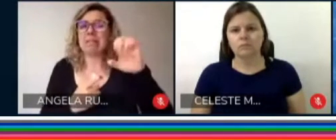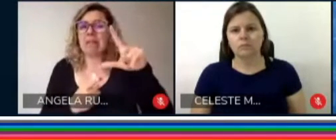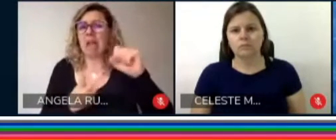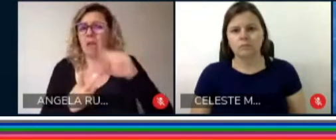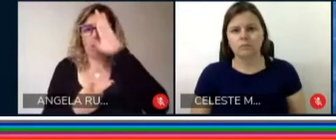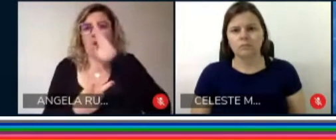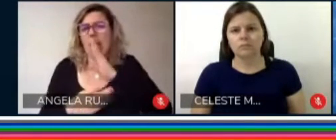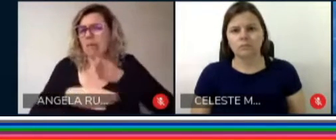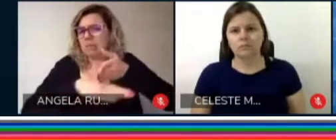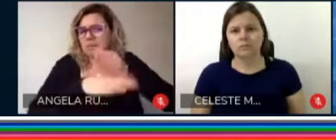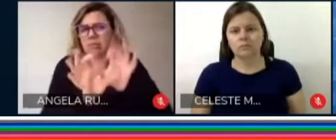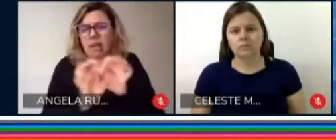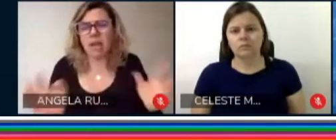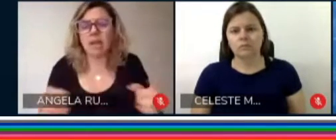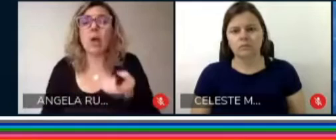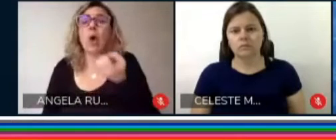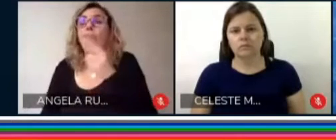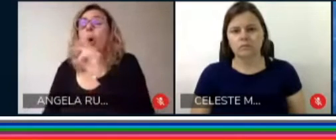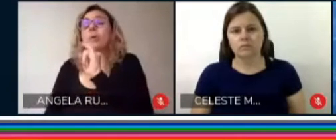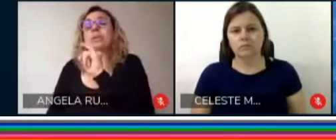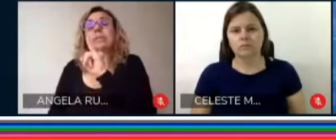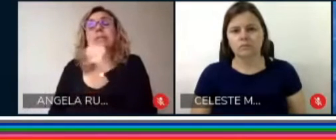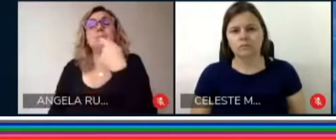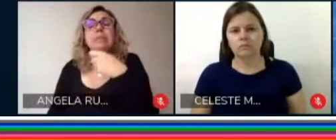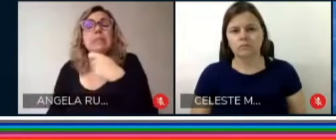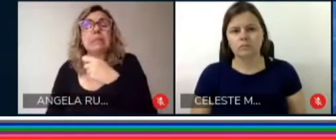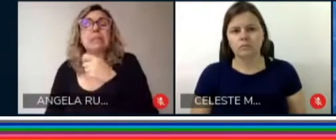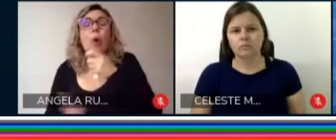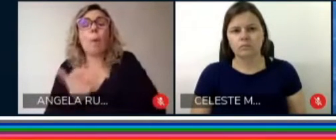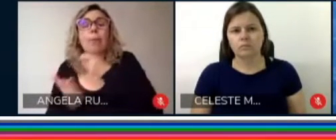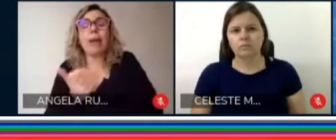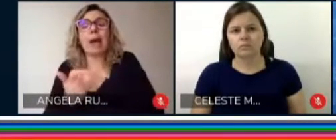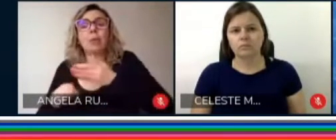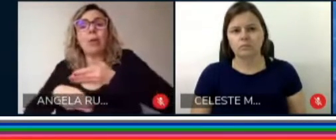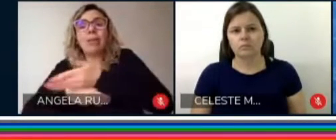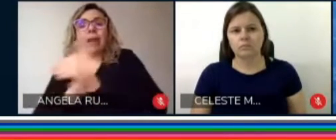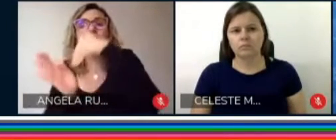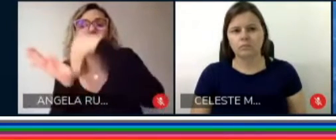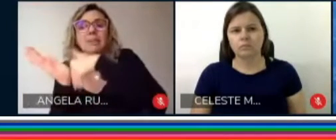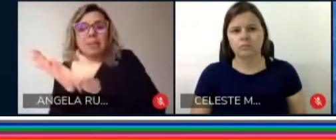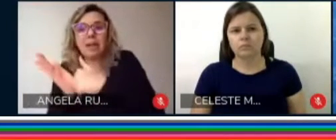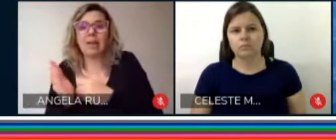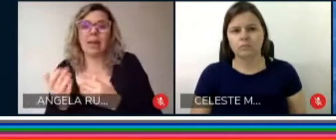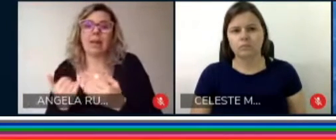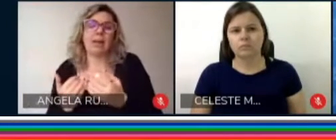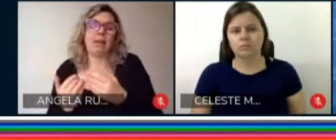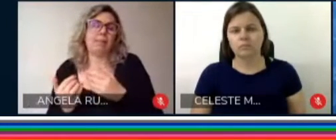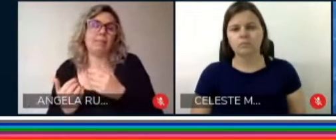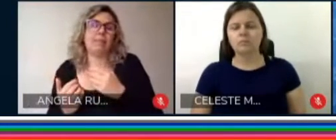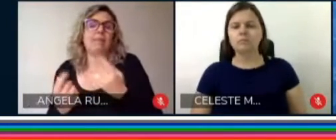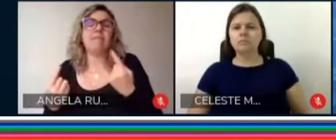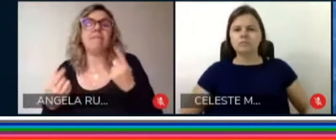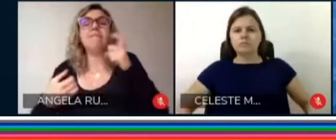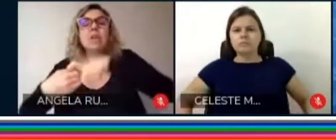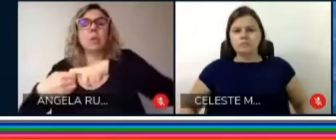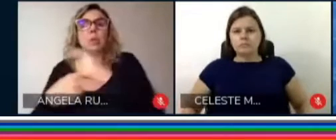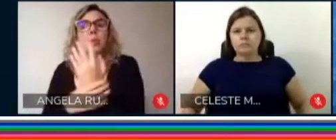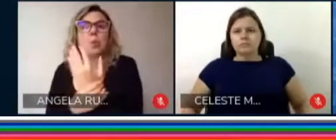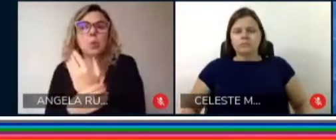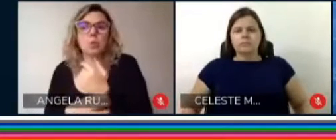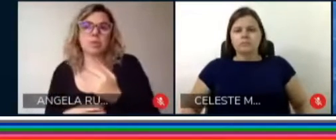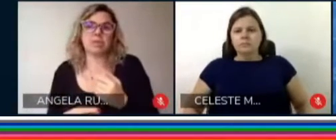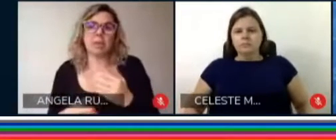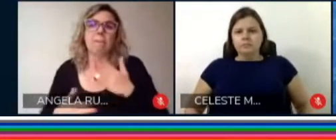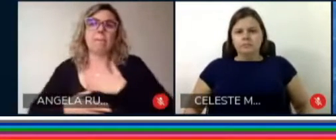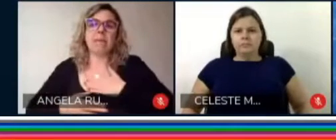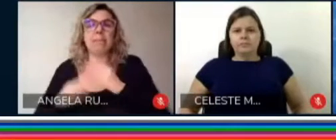de login, se tem acesso restrito à comunidade acadêmica, então é o caso da Springer, da minha biblioteca, né? Então nessa